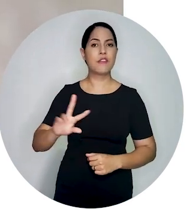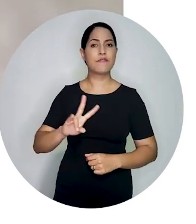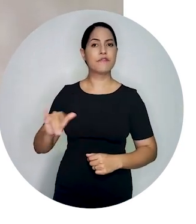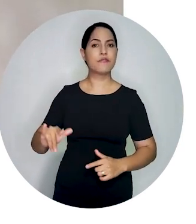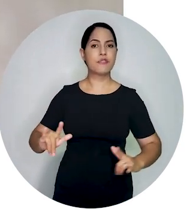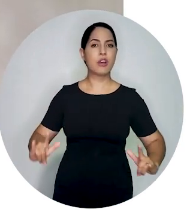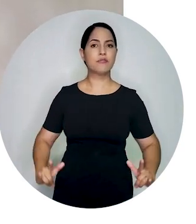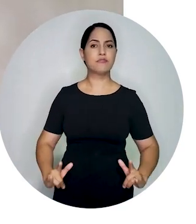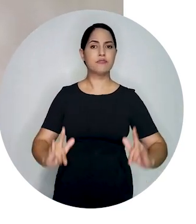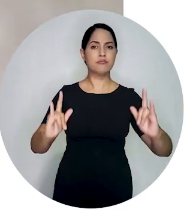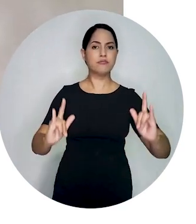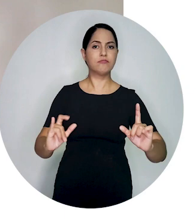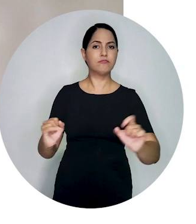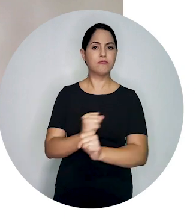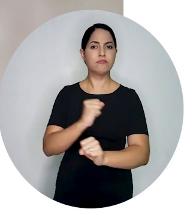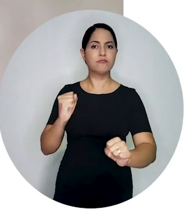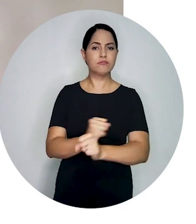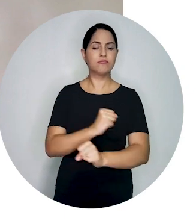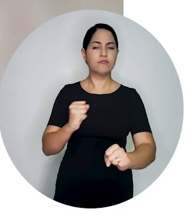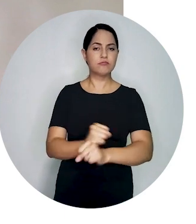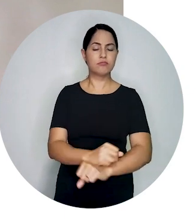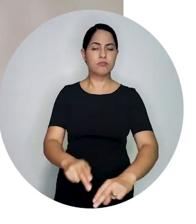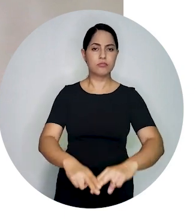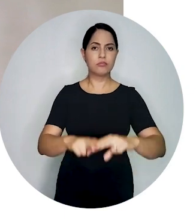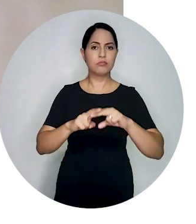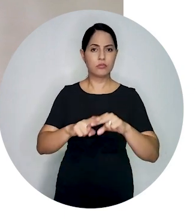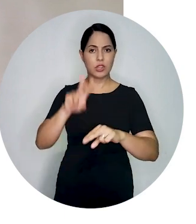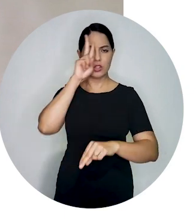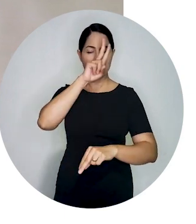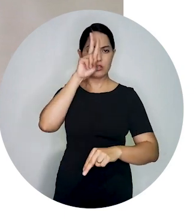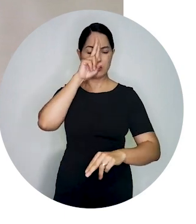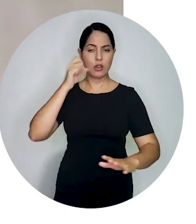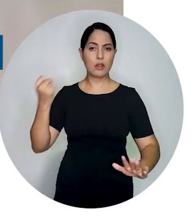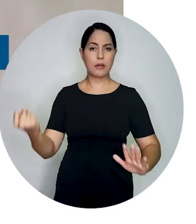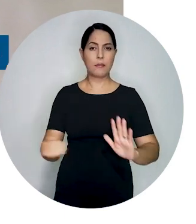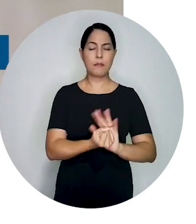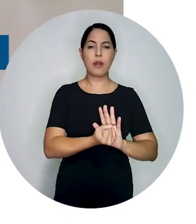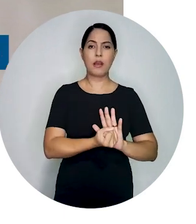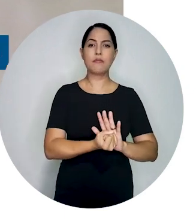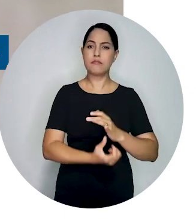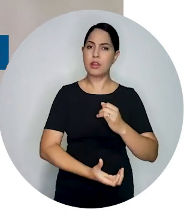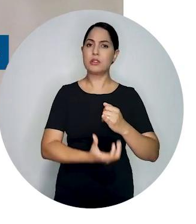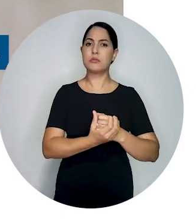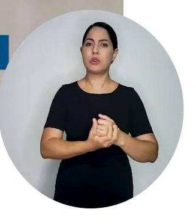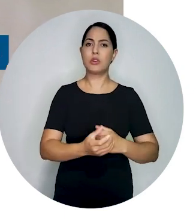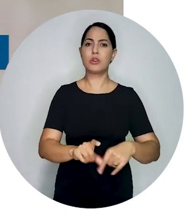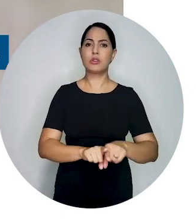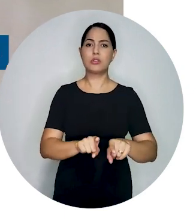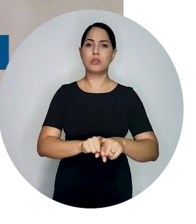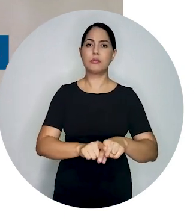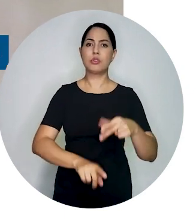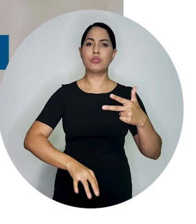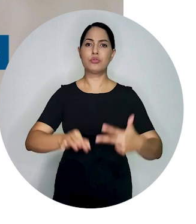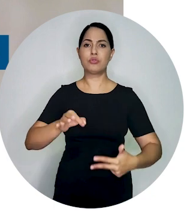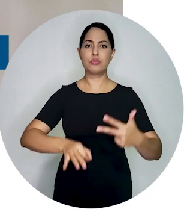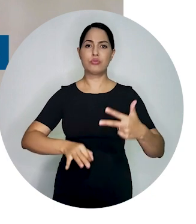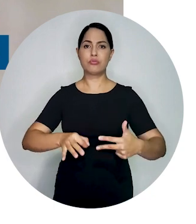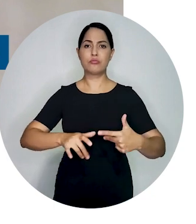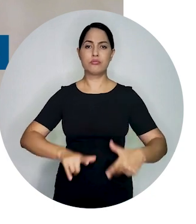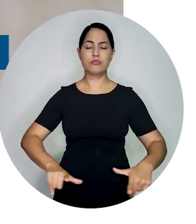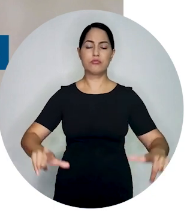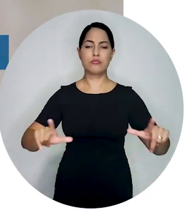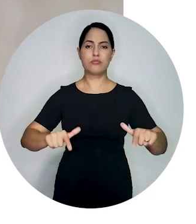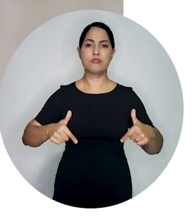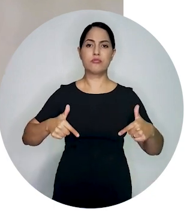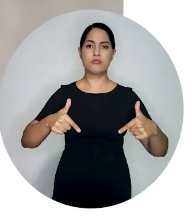aspas, STF reconstruirá seu edifício sede, patrimônio histórico dos brasileiros e da humanidade e símbolo do Poder